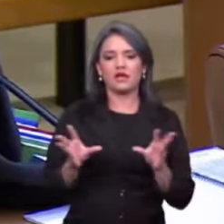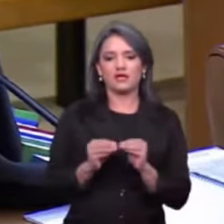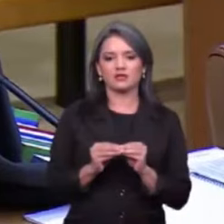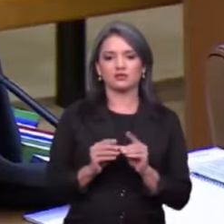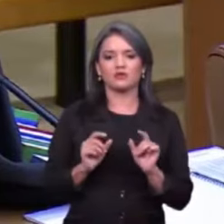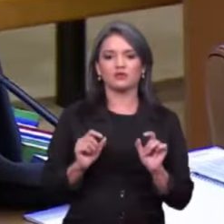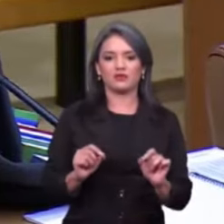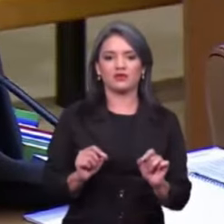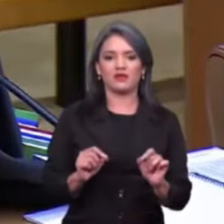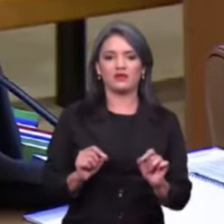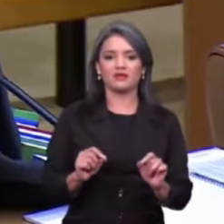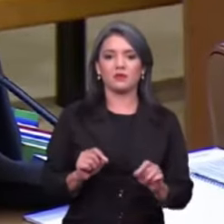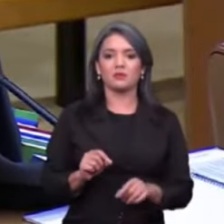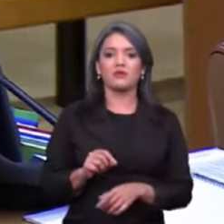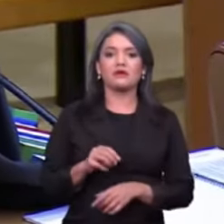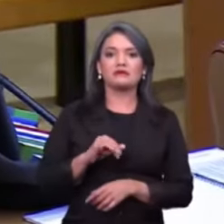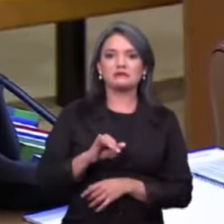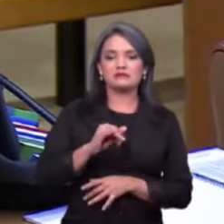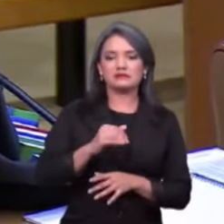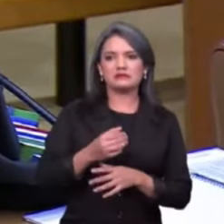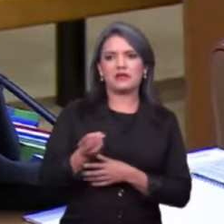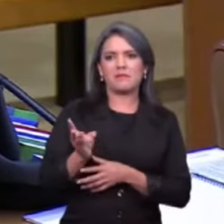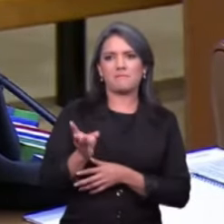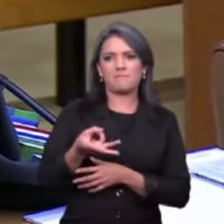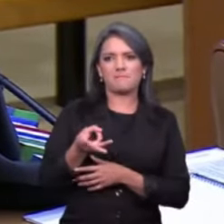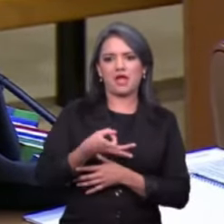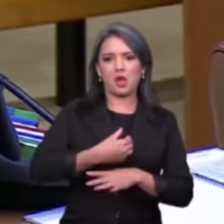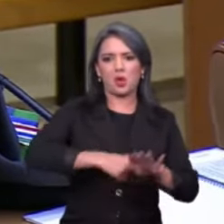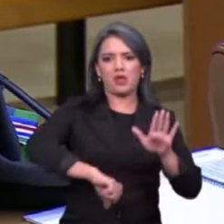da descriminalização,